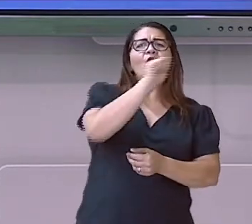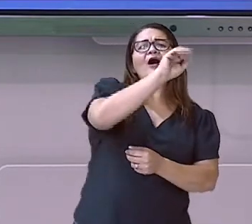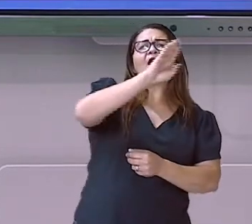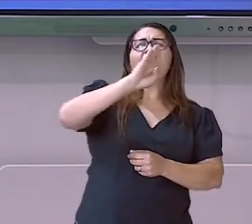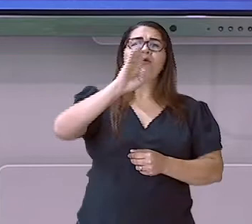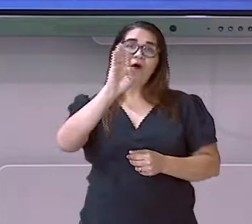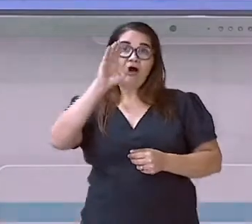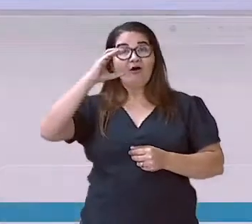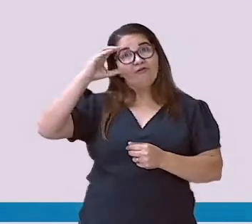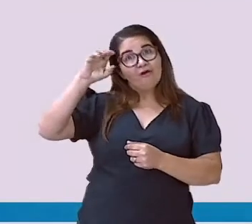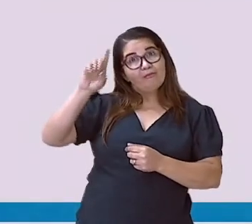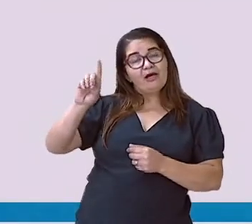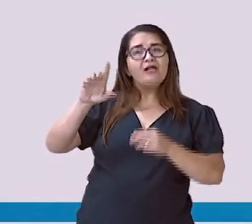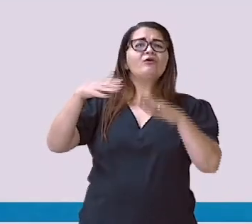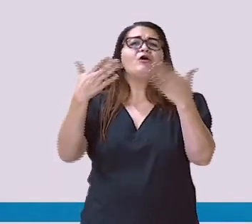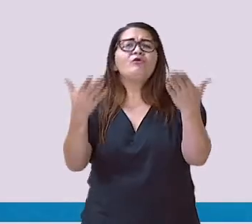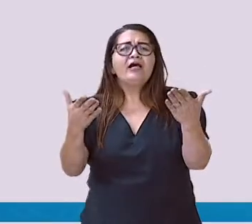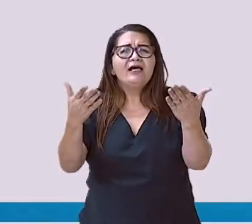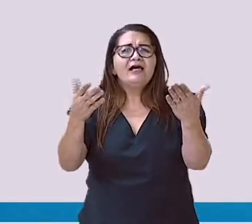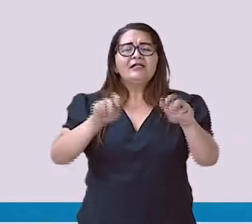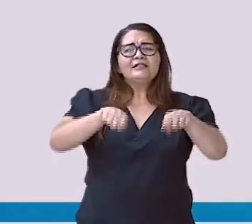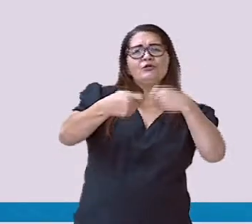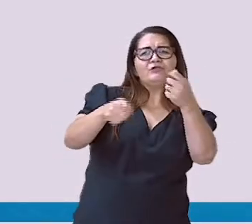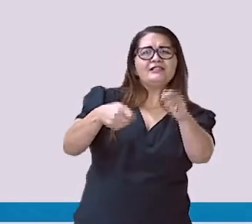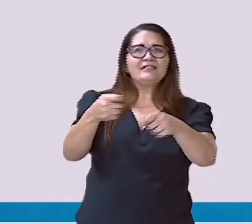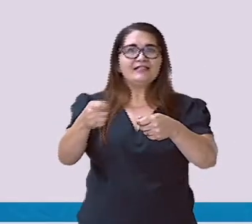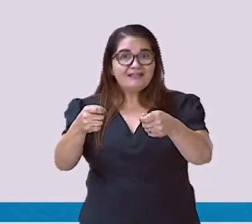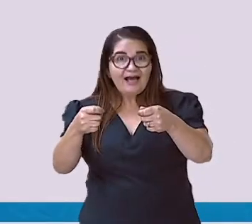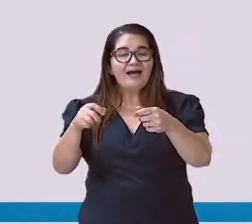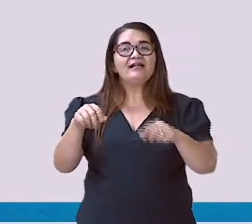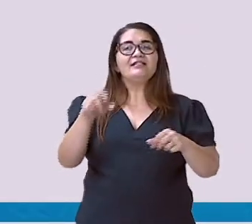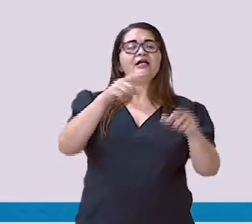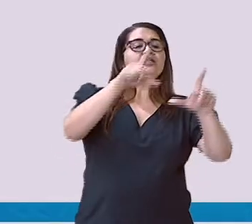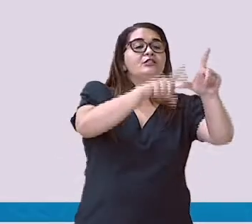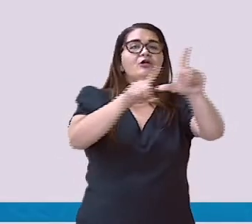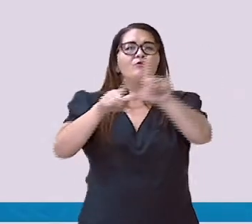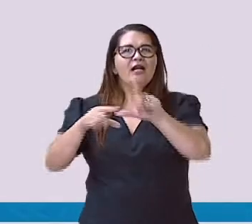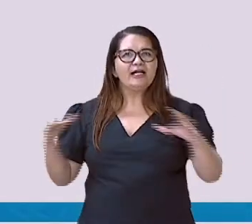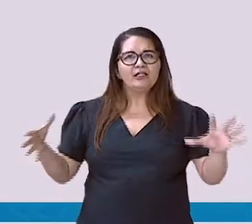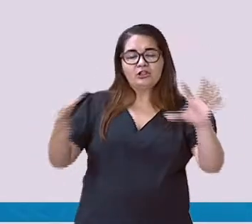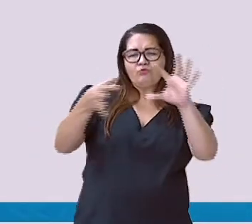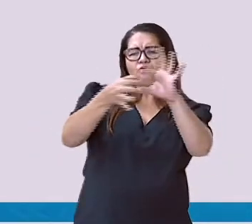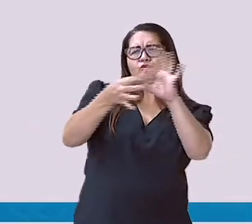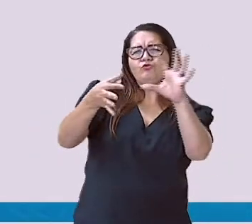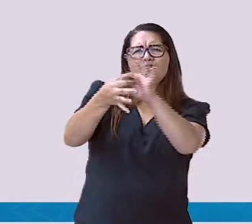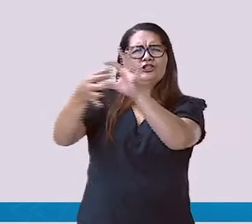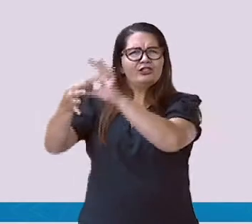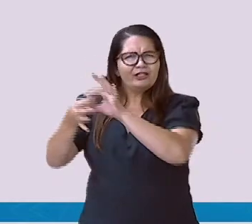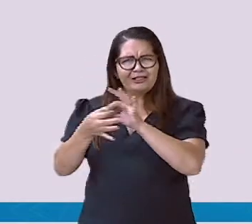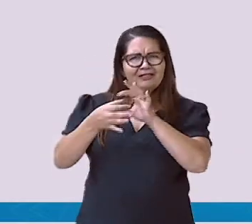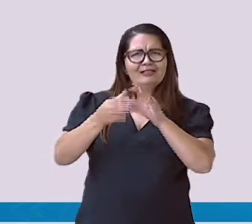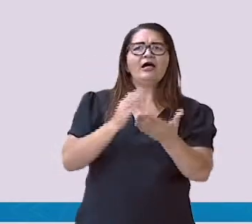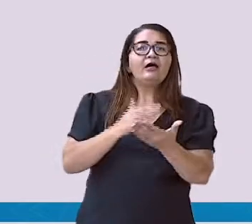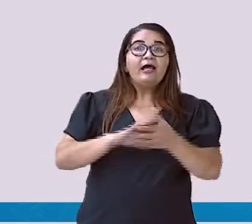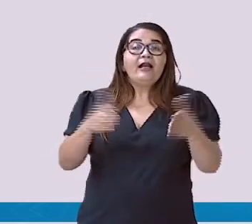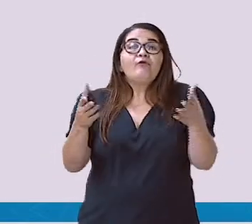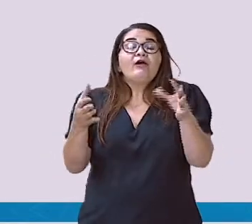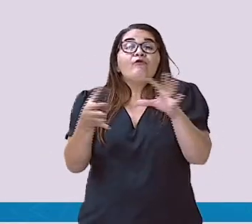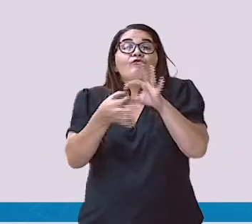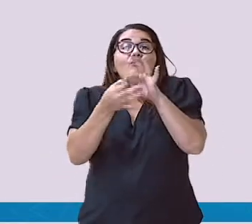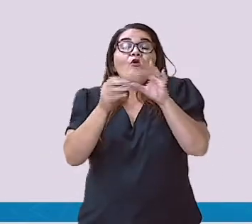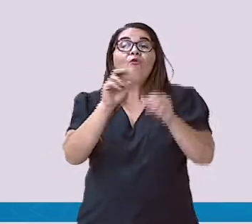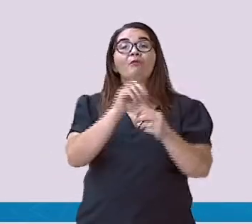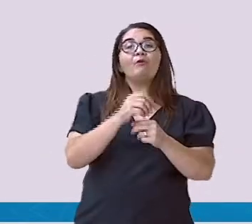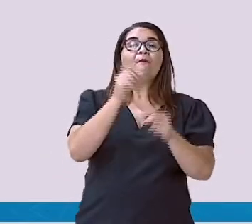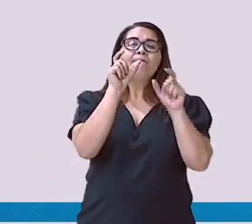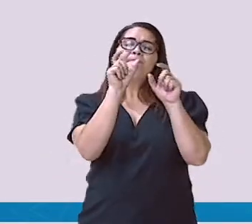gráficos, sinais escritos, conhecidos como letras, que juntas formam uma série de palavras. Então, o